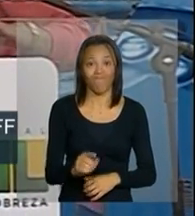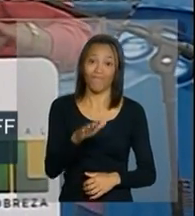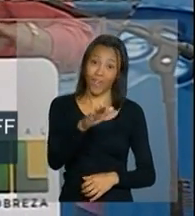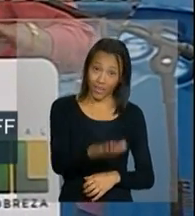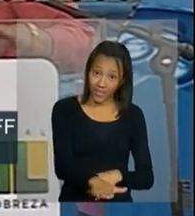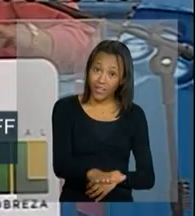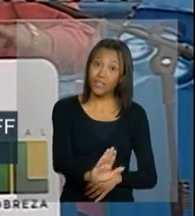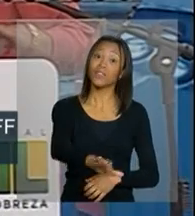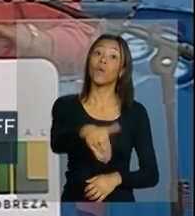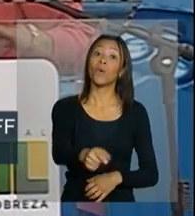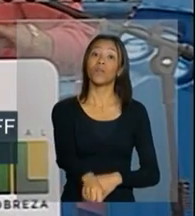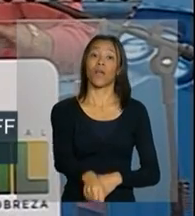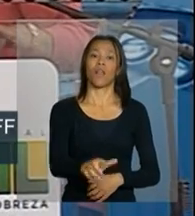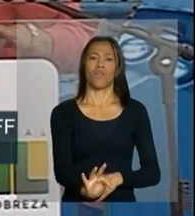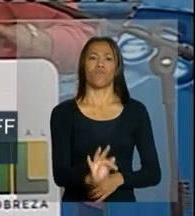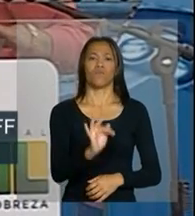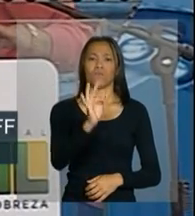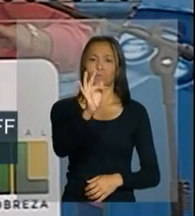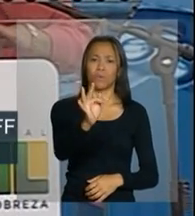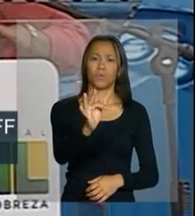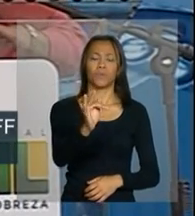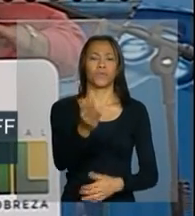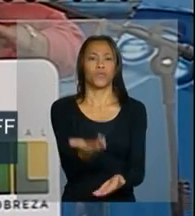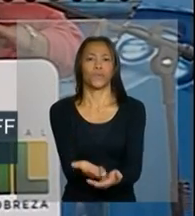criança, quando ela for fazer o